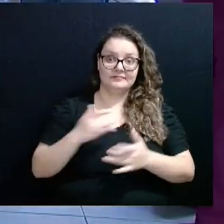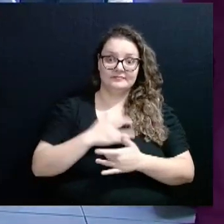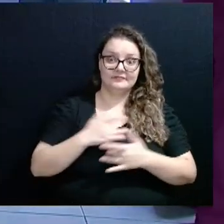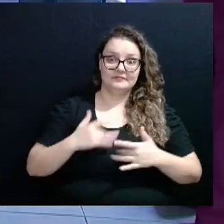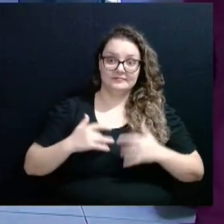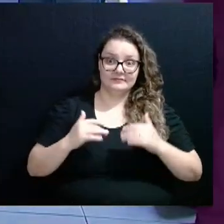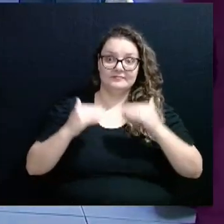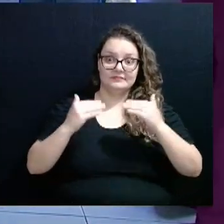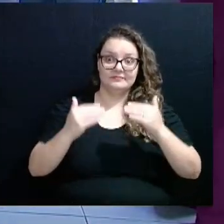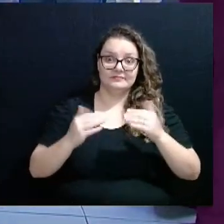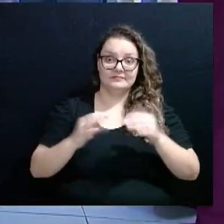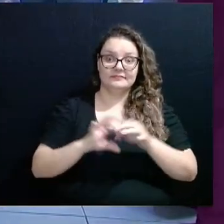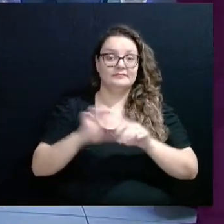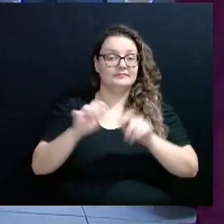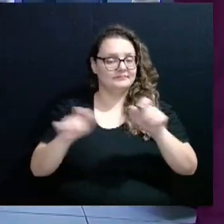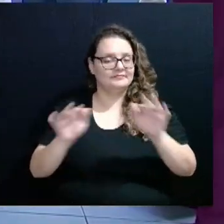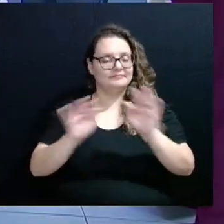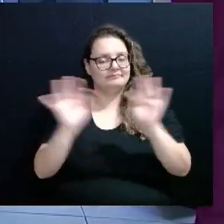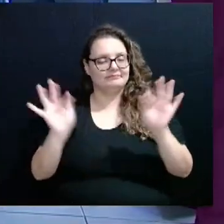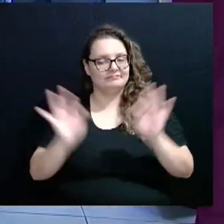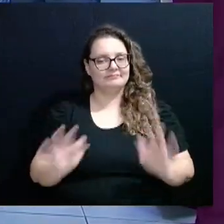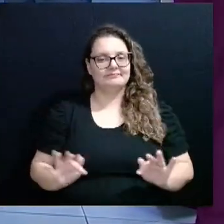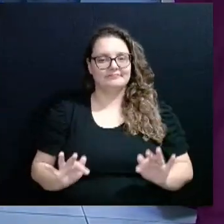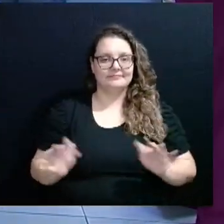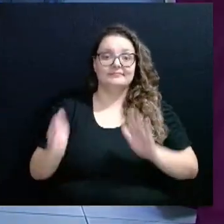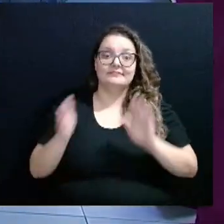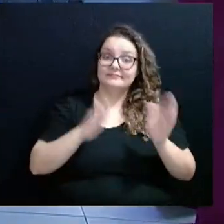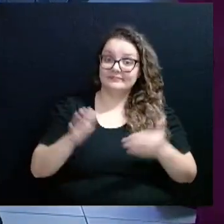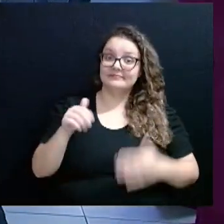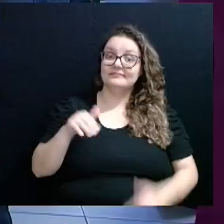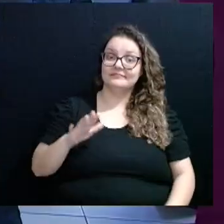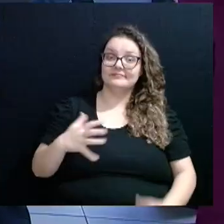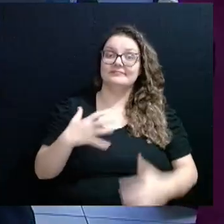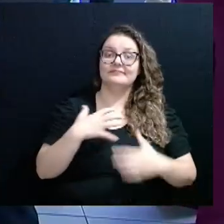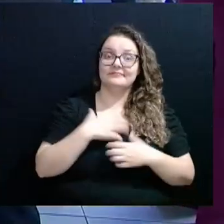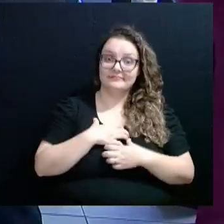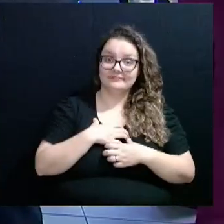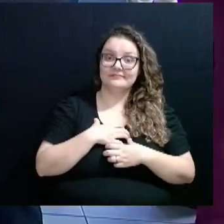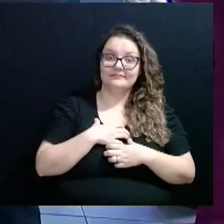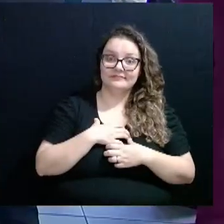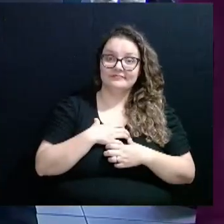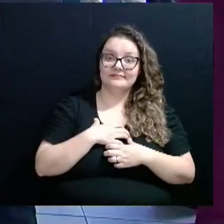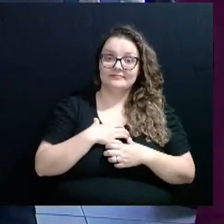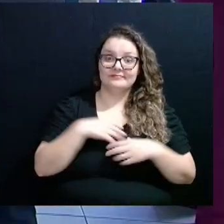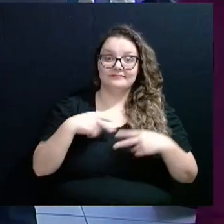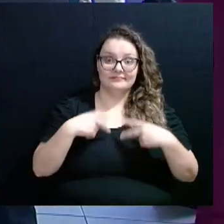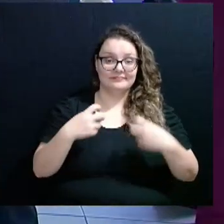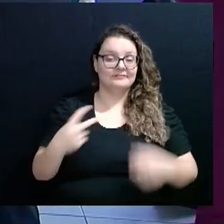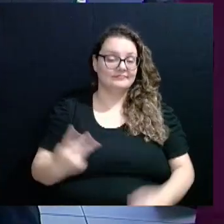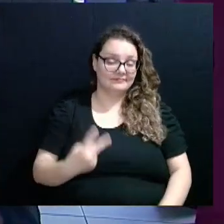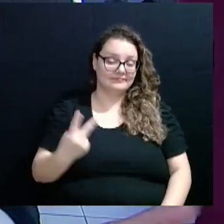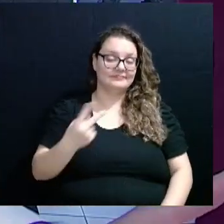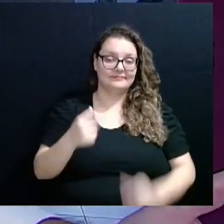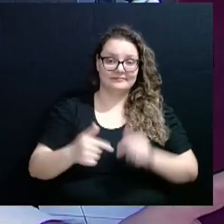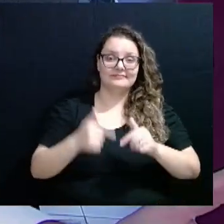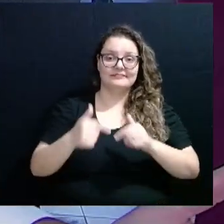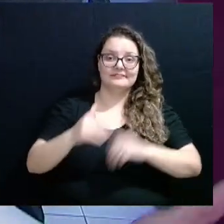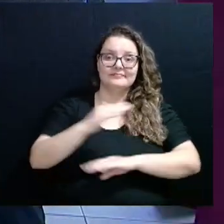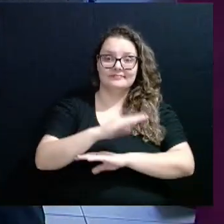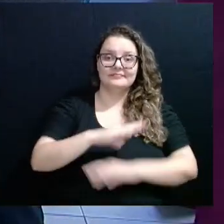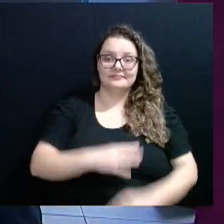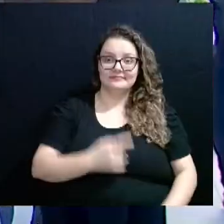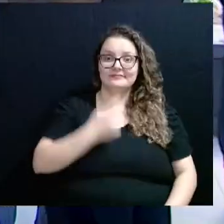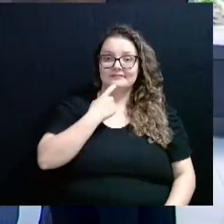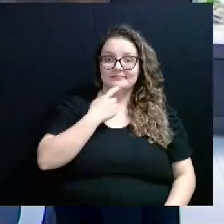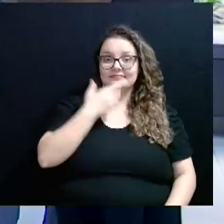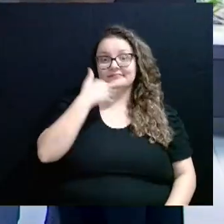pessoas felizes, produzem mais e se sentem recompensados por trabalhar na Câmara de Campinas, que é a melhor Câmara do